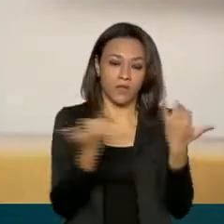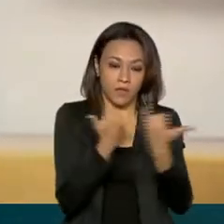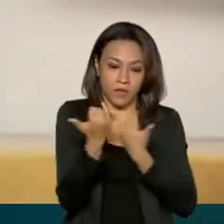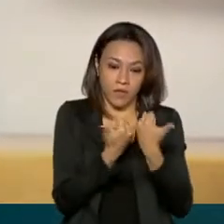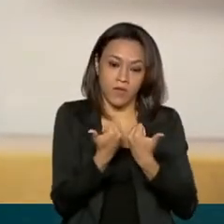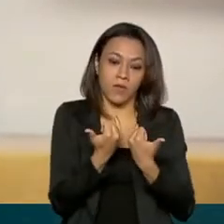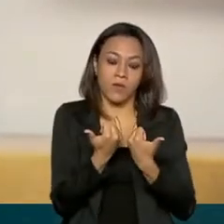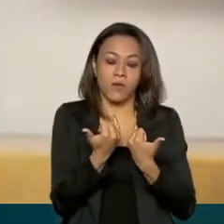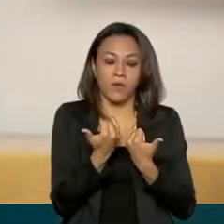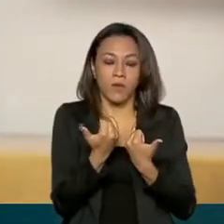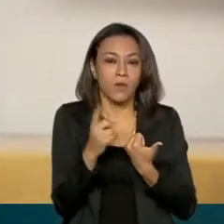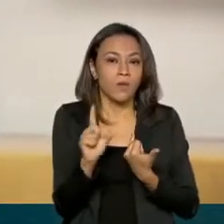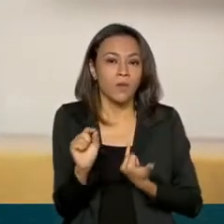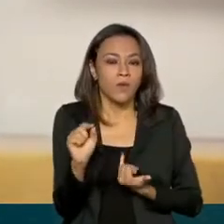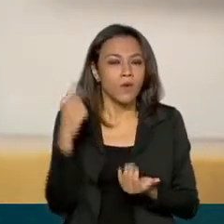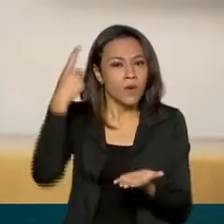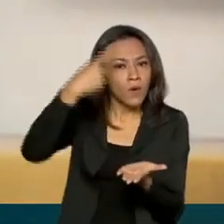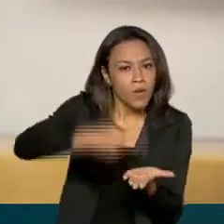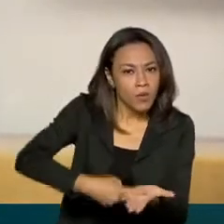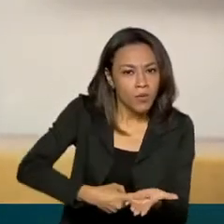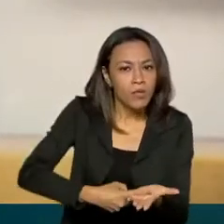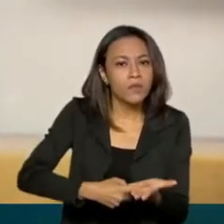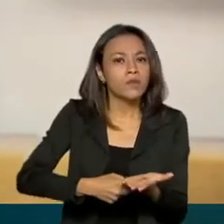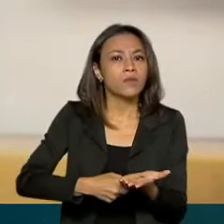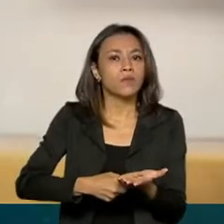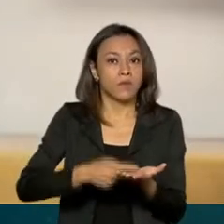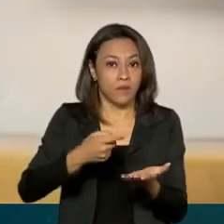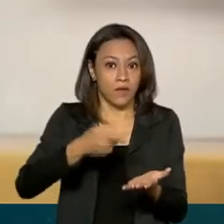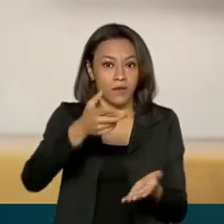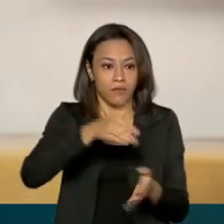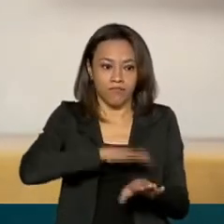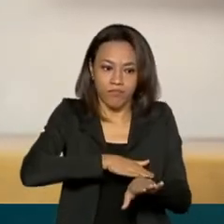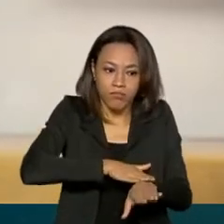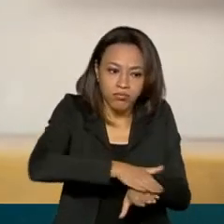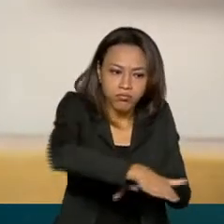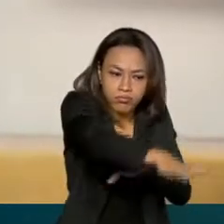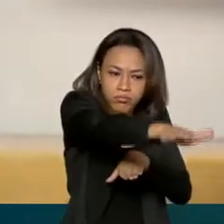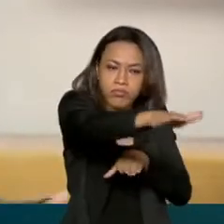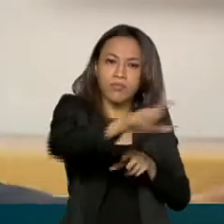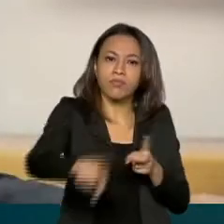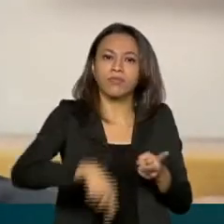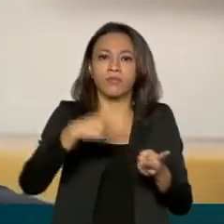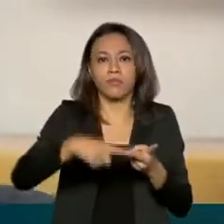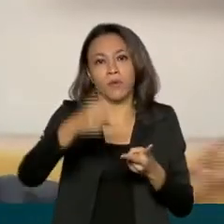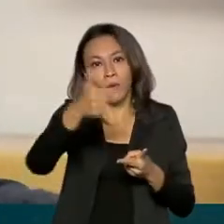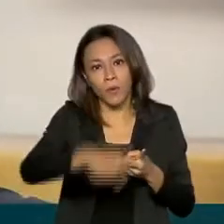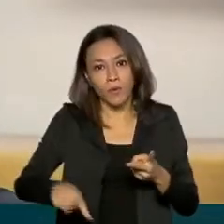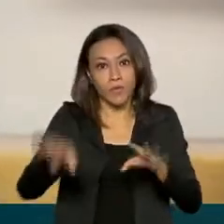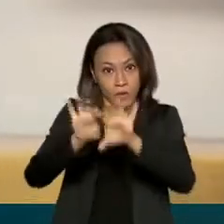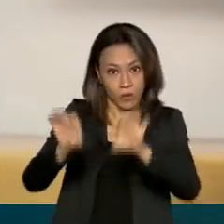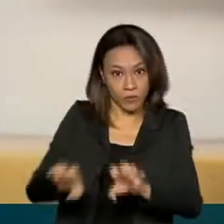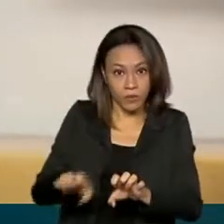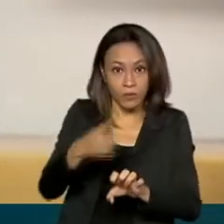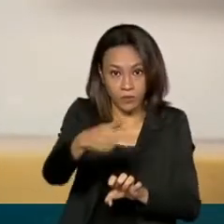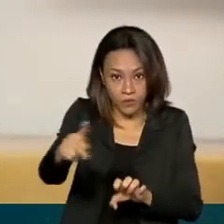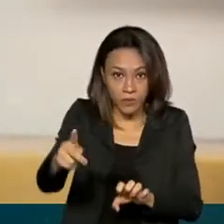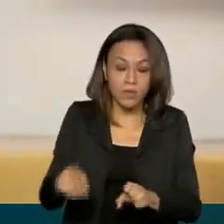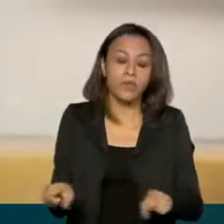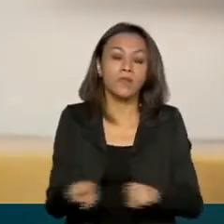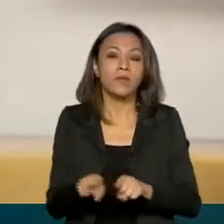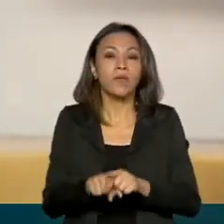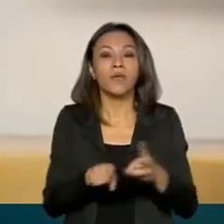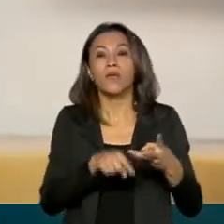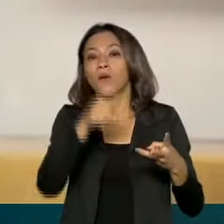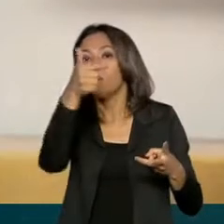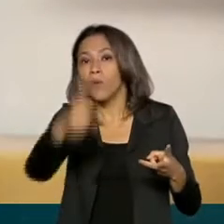do compromisso das estradas, do compromisso do backhaul, temos também ainda outro compromisso de abrangência, que é atender, como